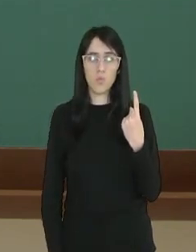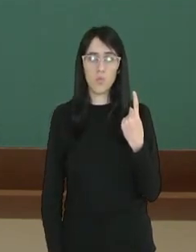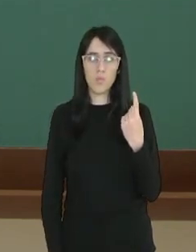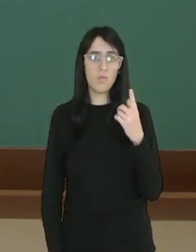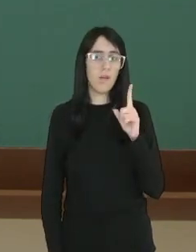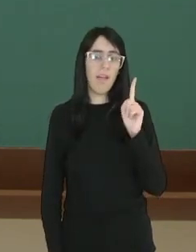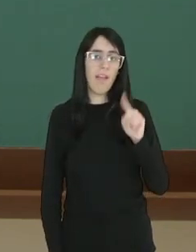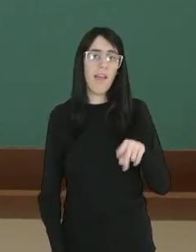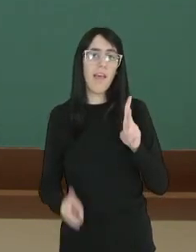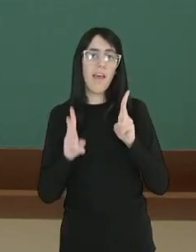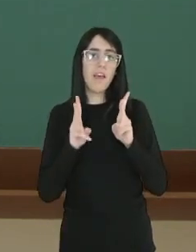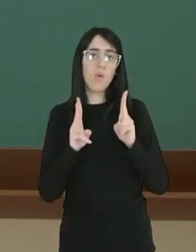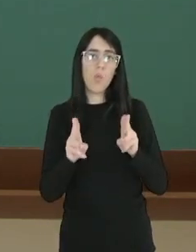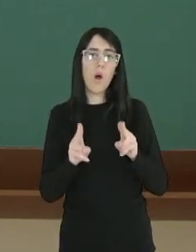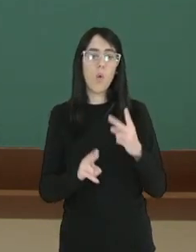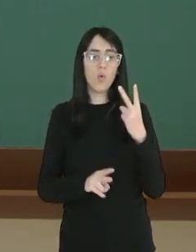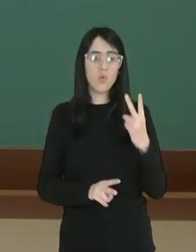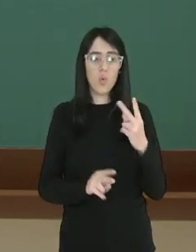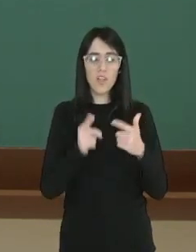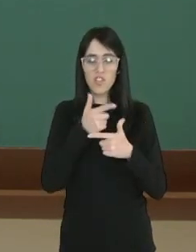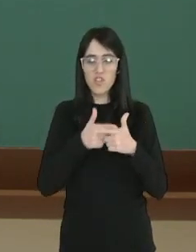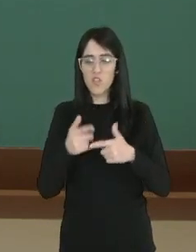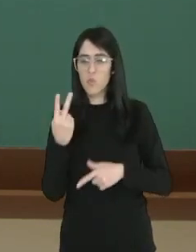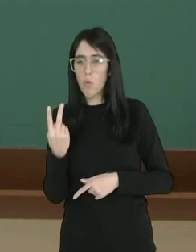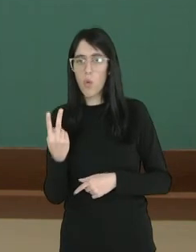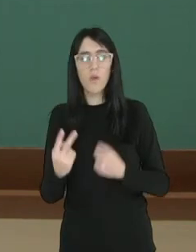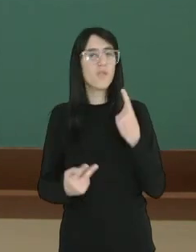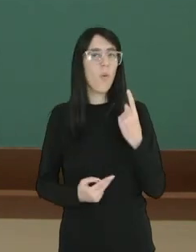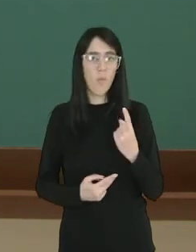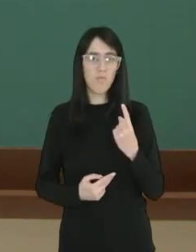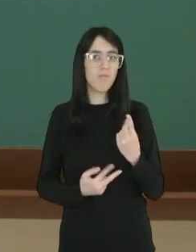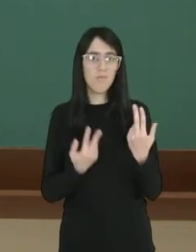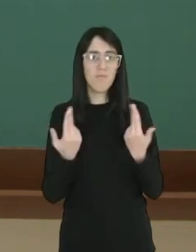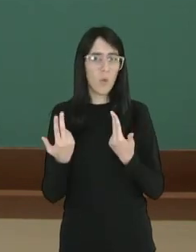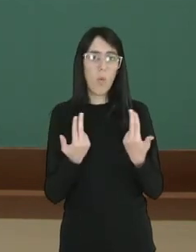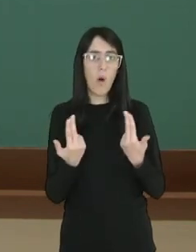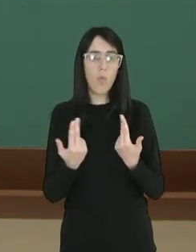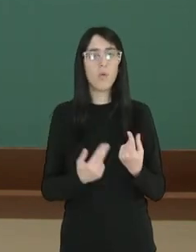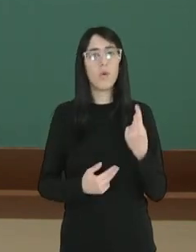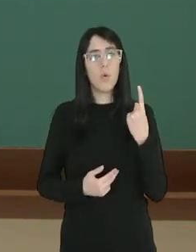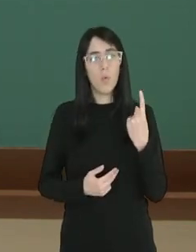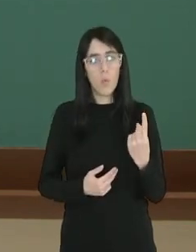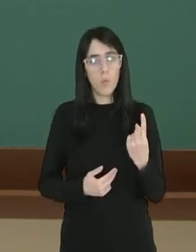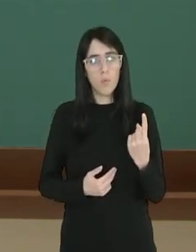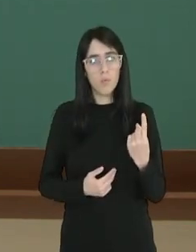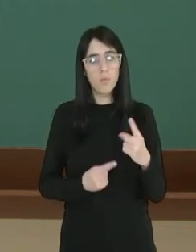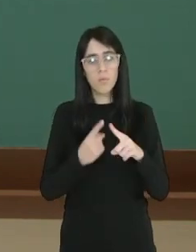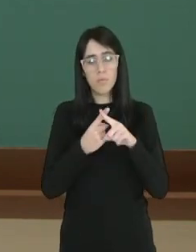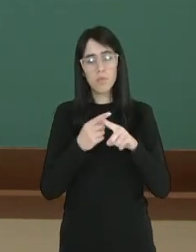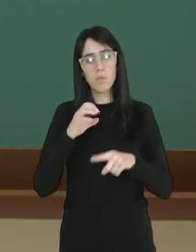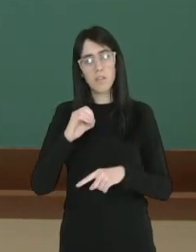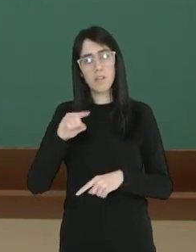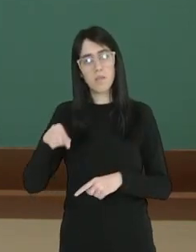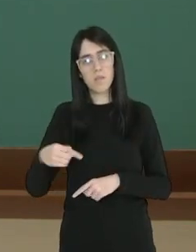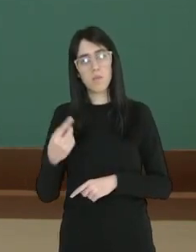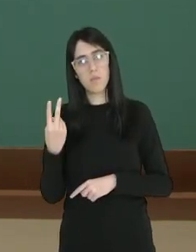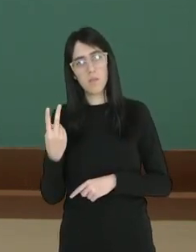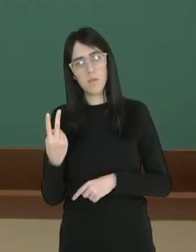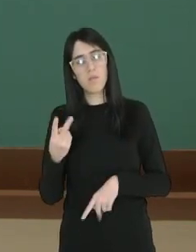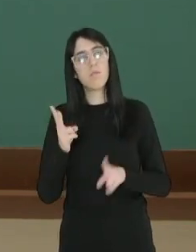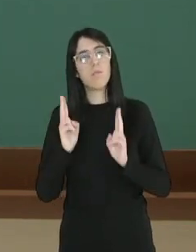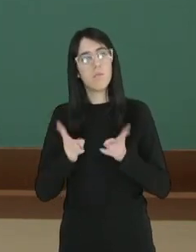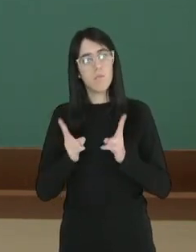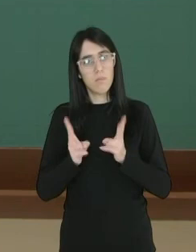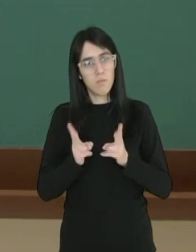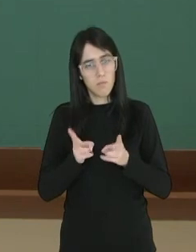coisa que fosse 2 divididos por 2 dá 1, eles são iguais, então ficou 1, 1 multiplicou por 0,2, continua